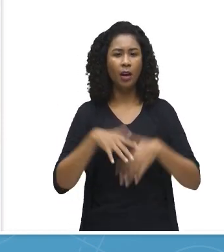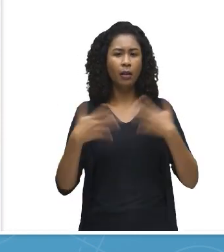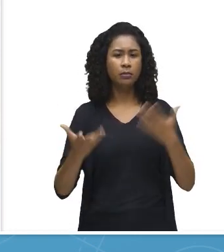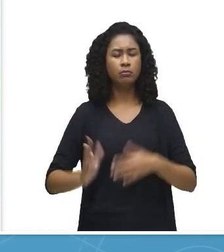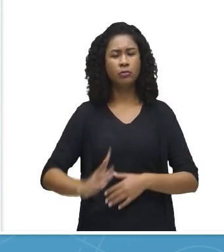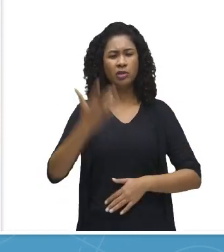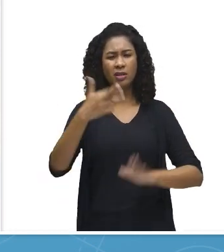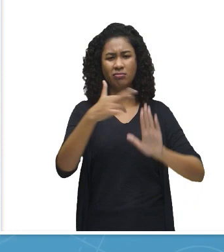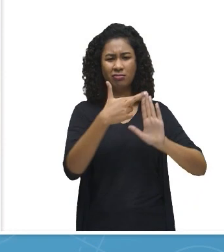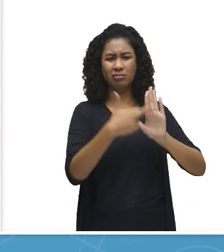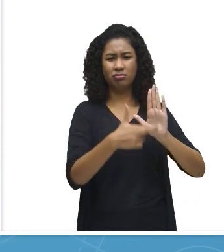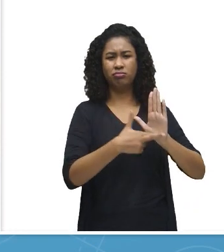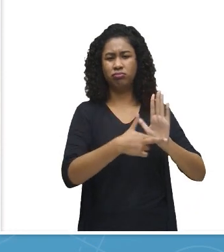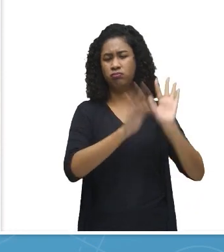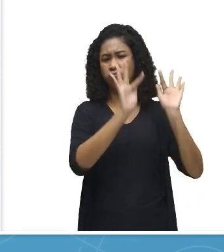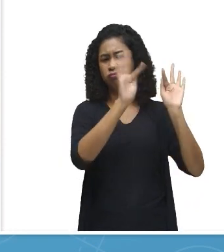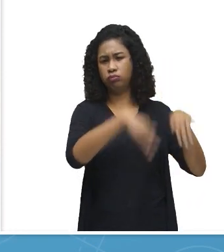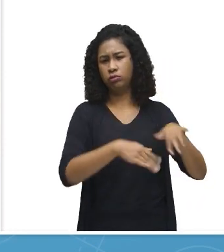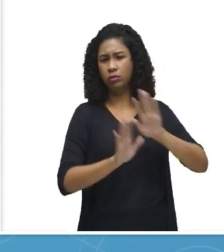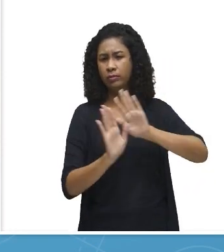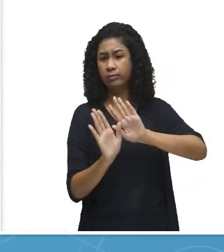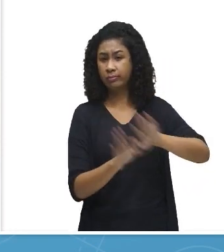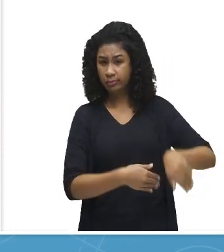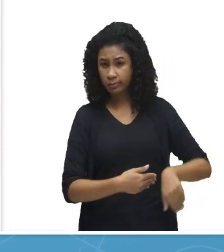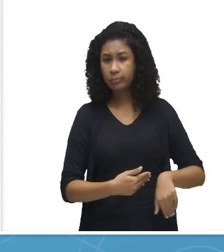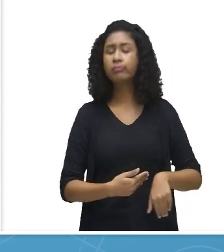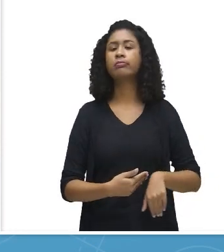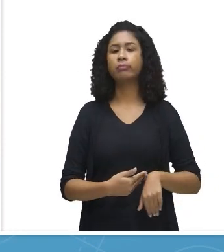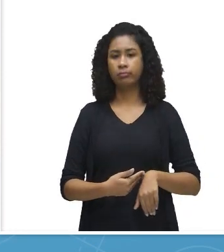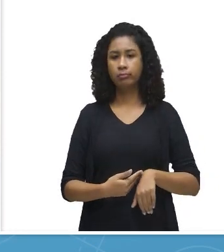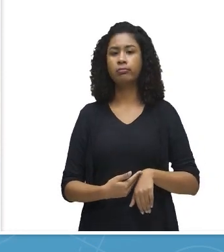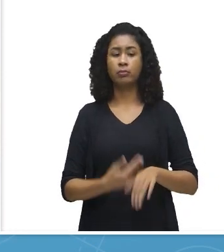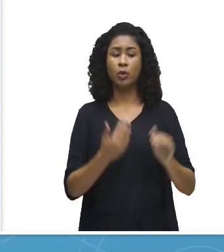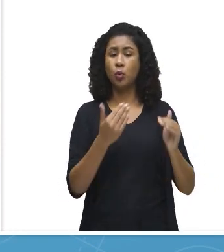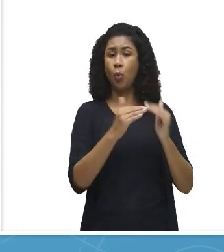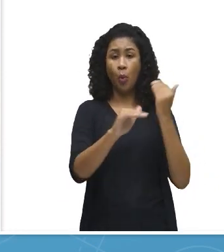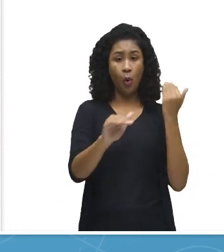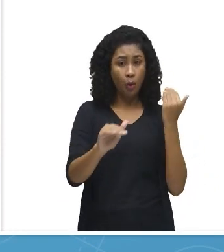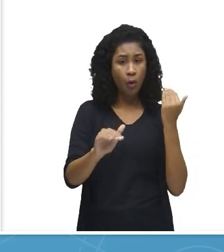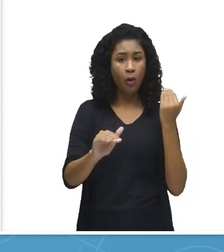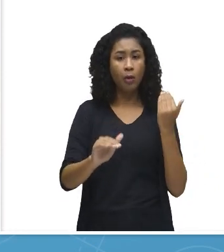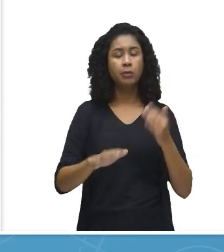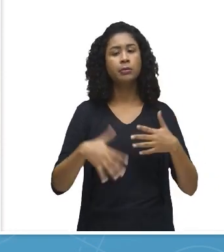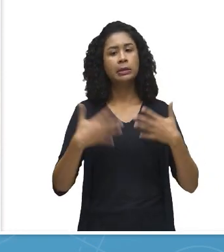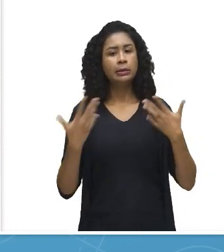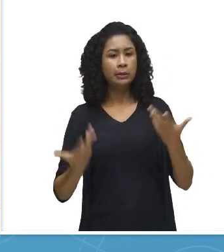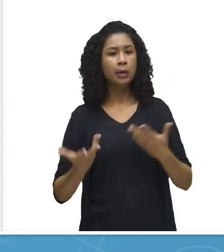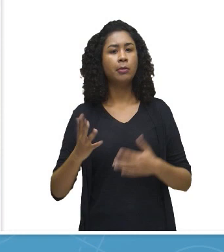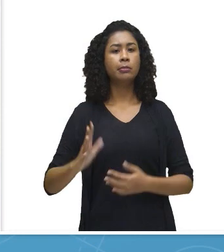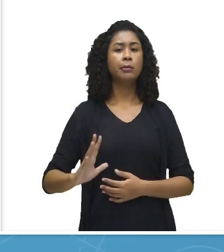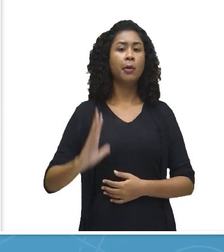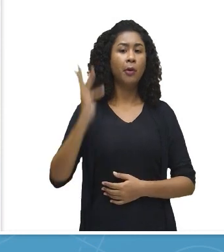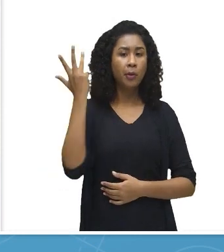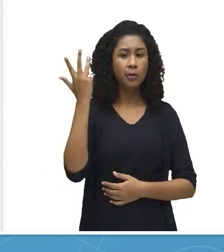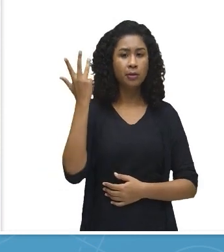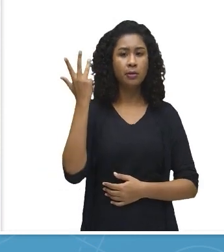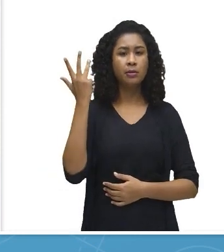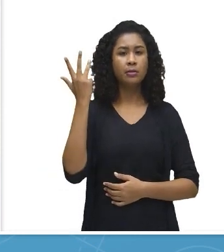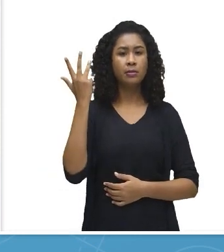isso, quando a gente, de certa forma, vai contra a corrente, nós estamos